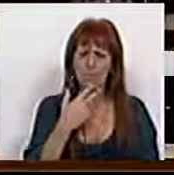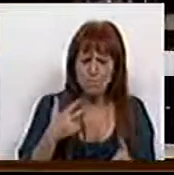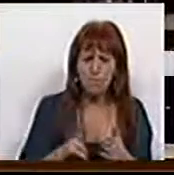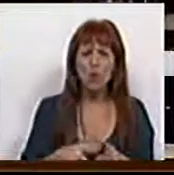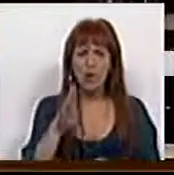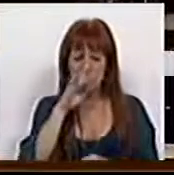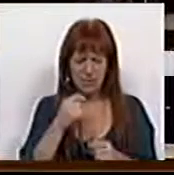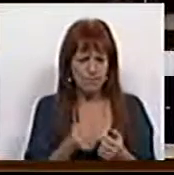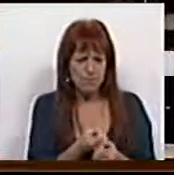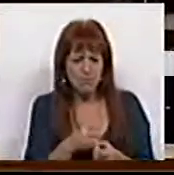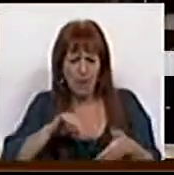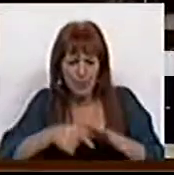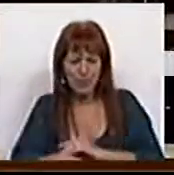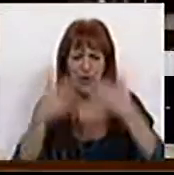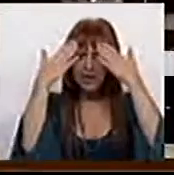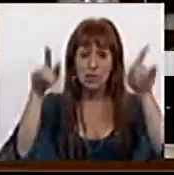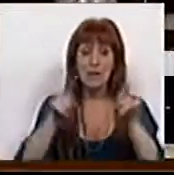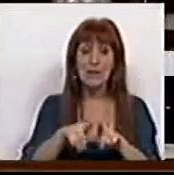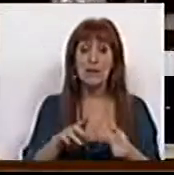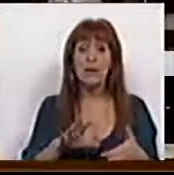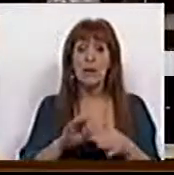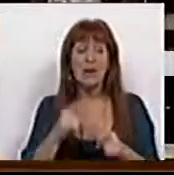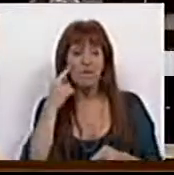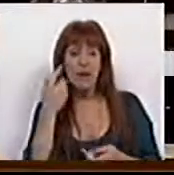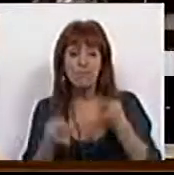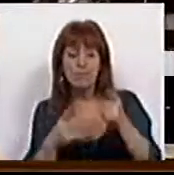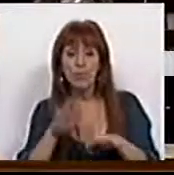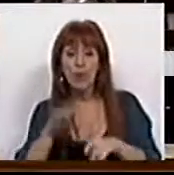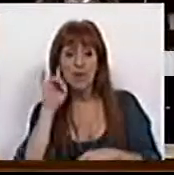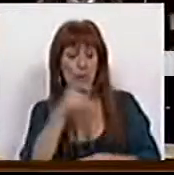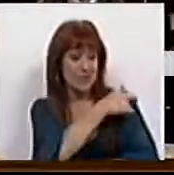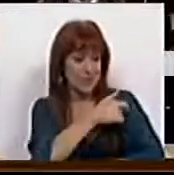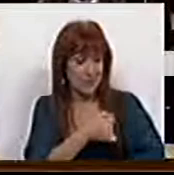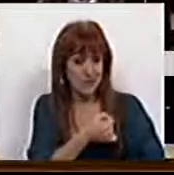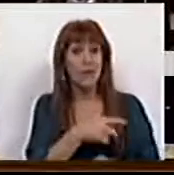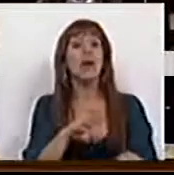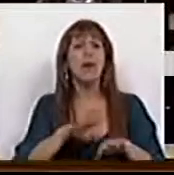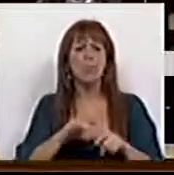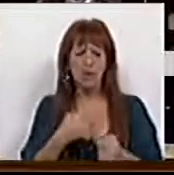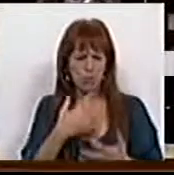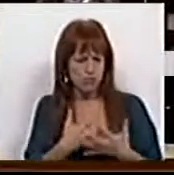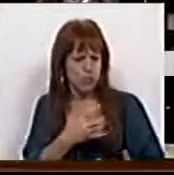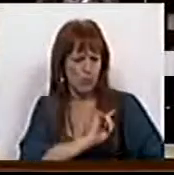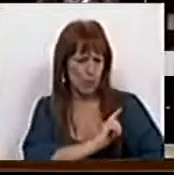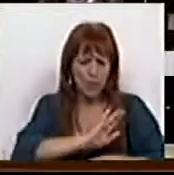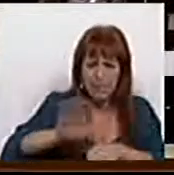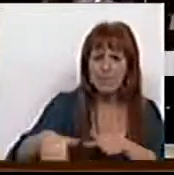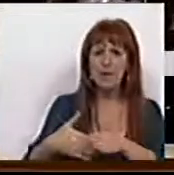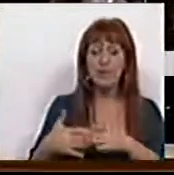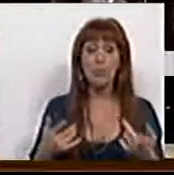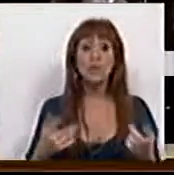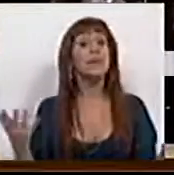e se a densidade da democracia se afere pela qualidade da representação e pela intensidade da